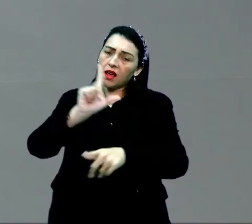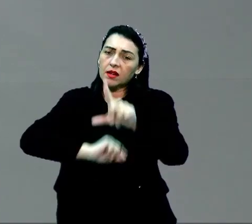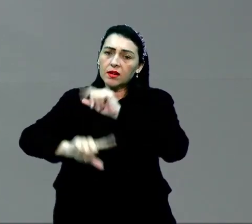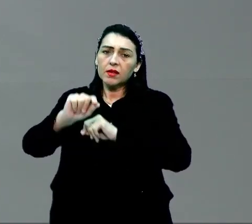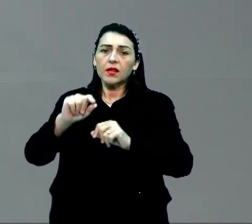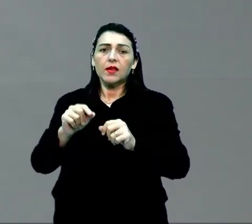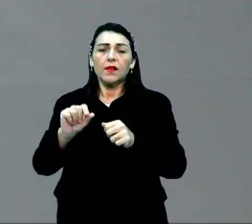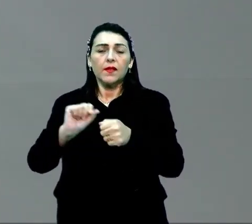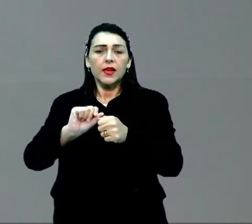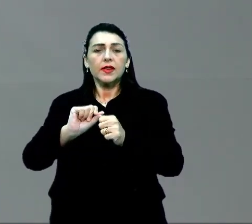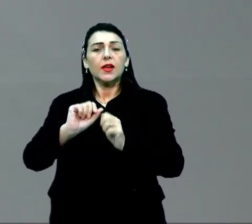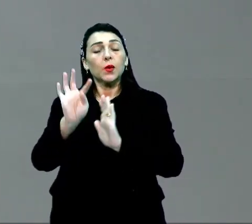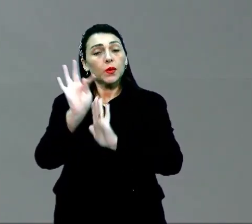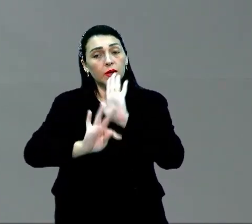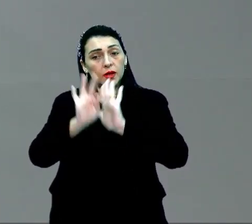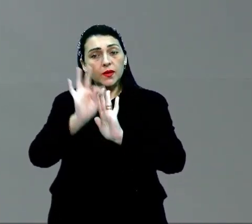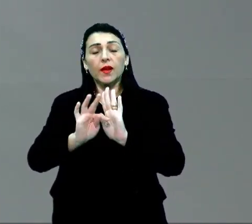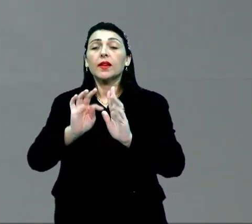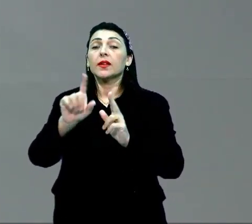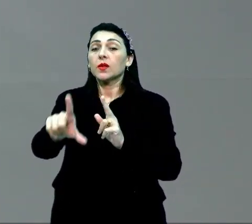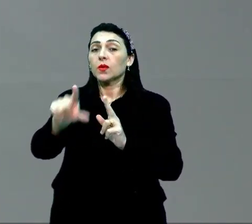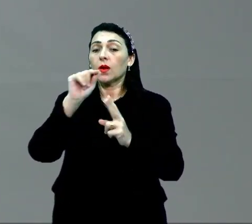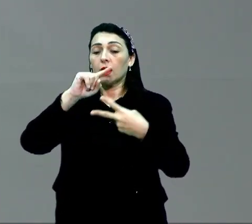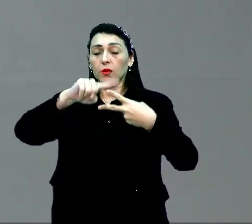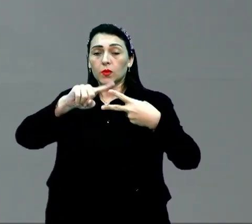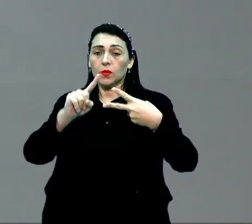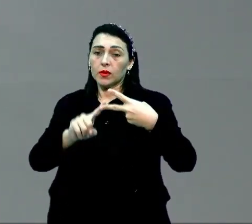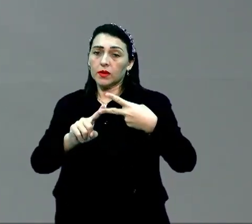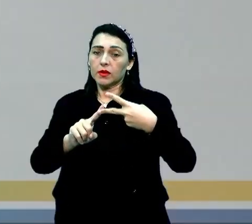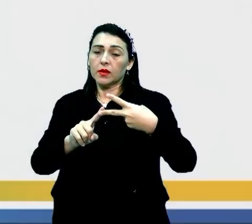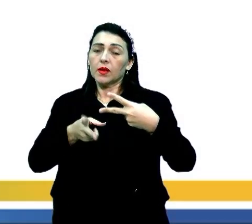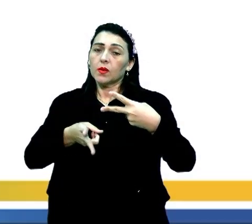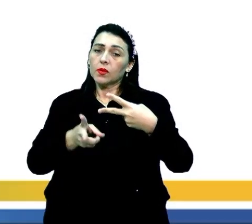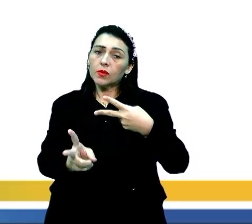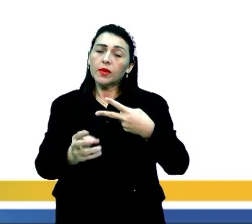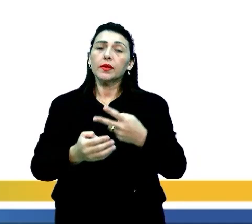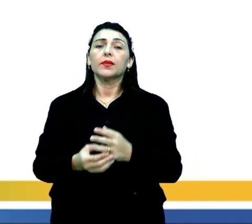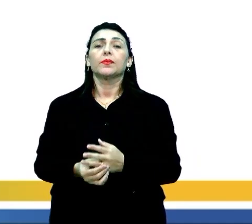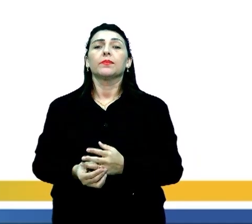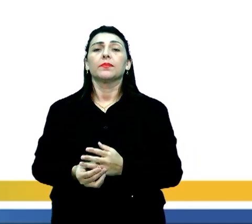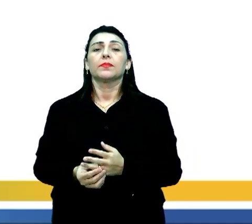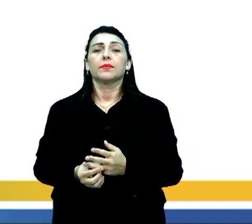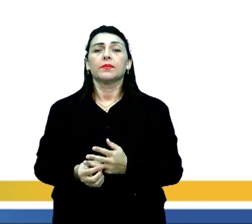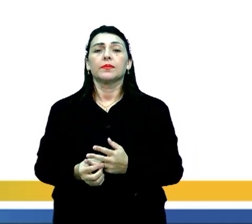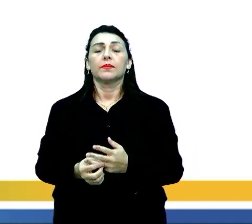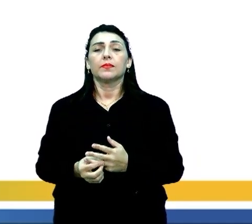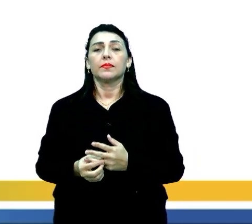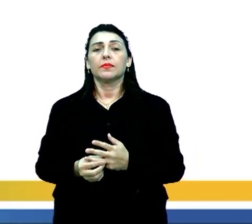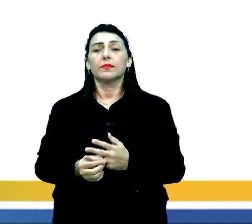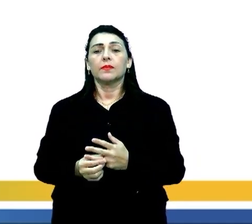o nosso texto, a gente tem que selecionar duas, né? E aí vamos lá dar continuidade.